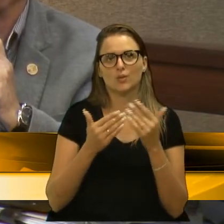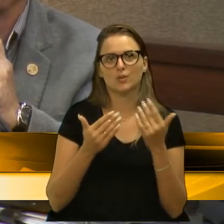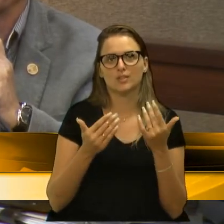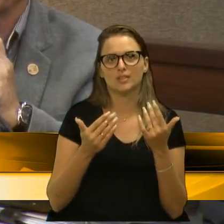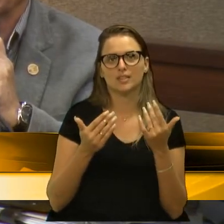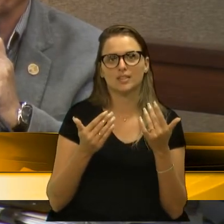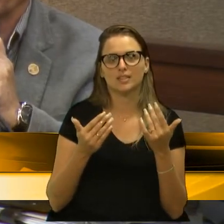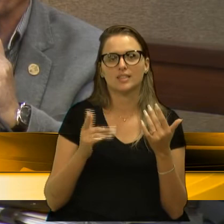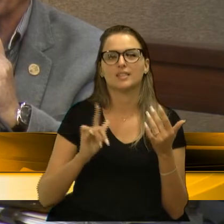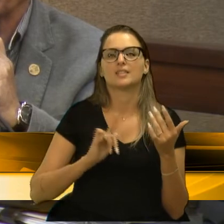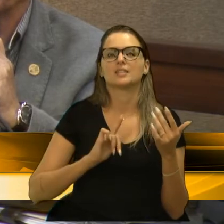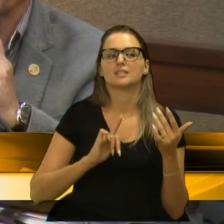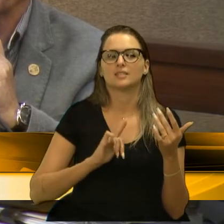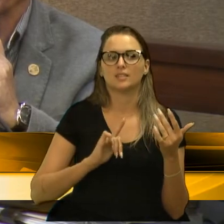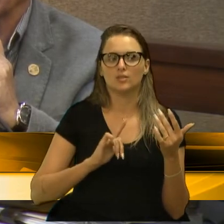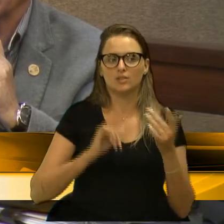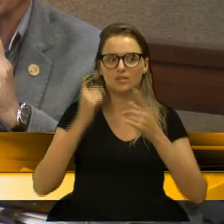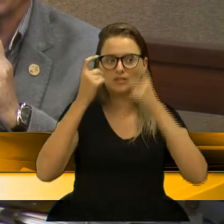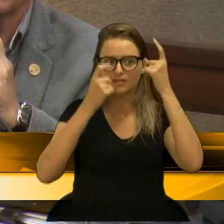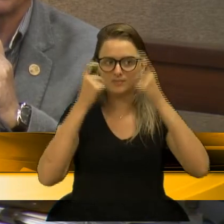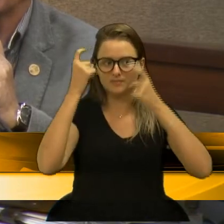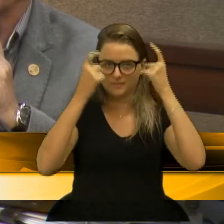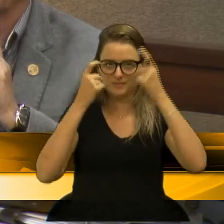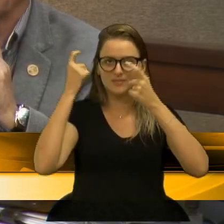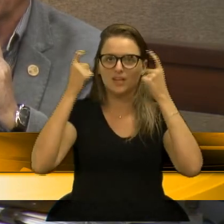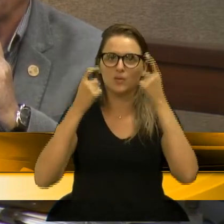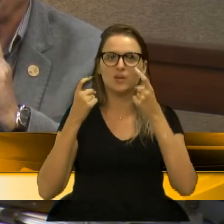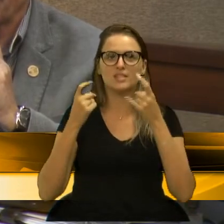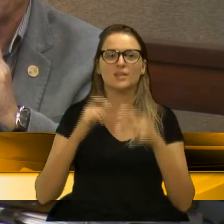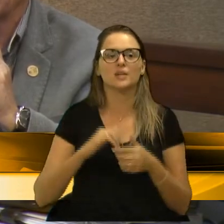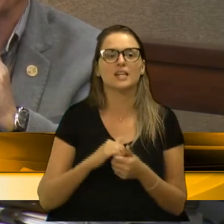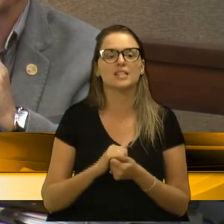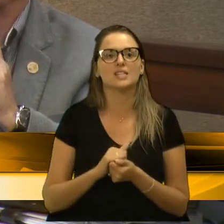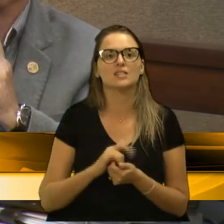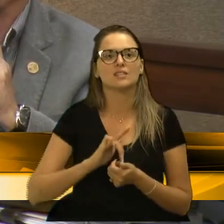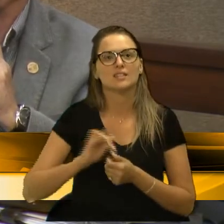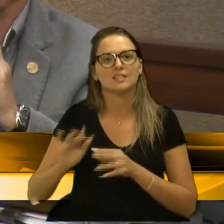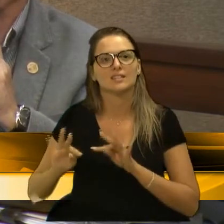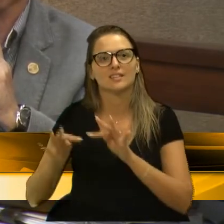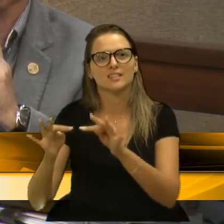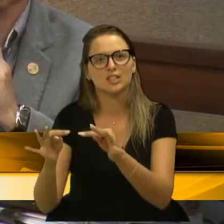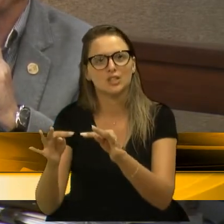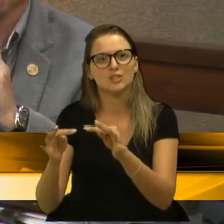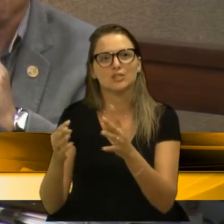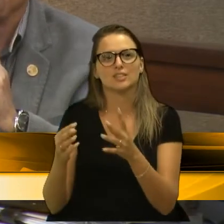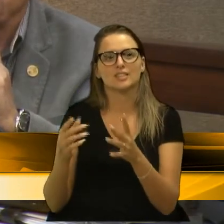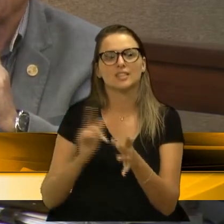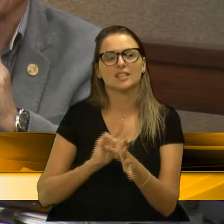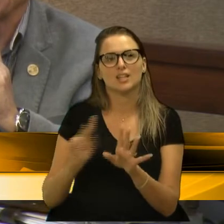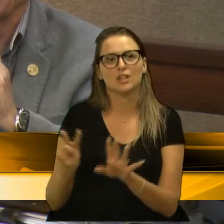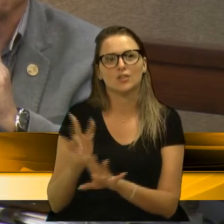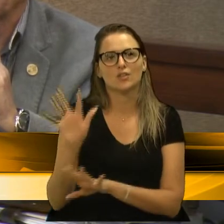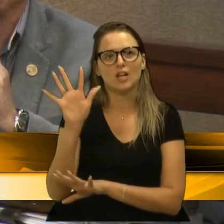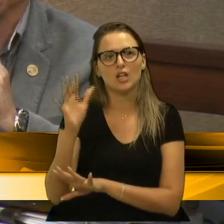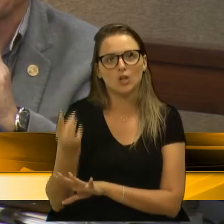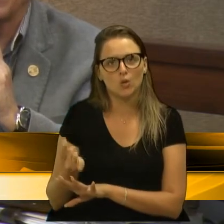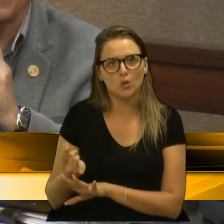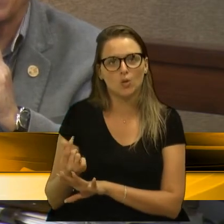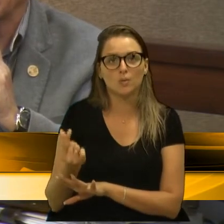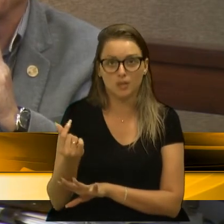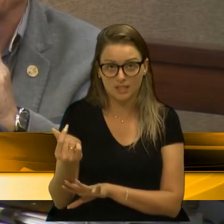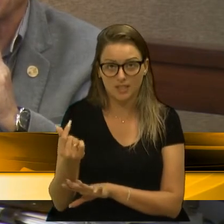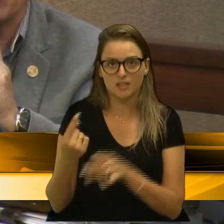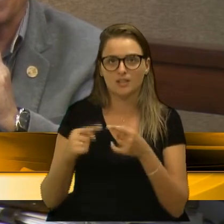Coisa que hoje a gente se preocupa muito com a modernidade, com a tecnologia, com os valores monetários, mas fazer